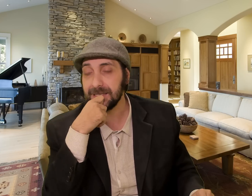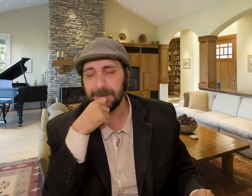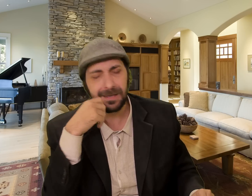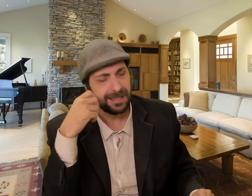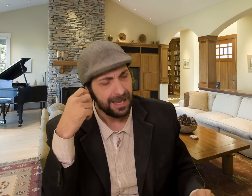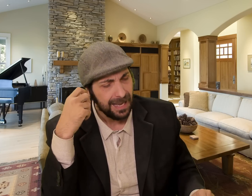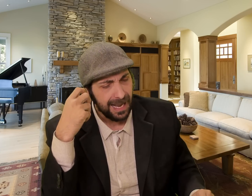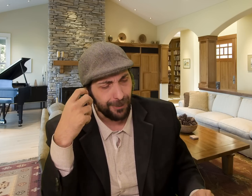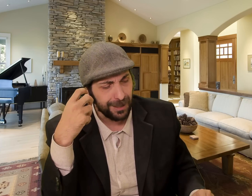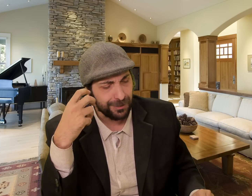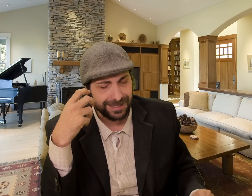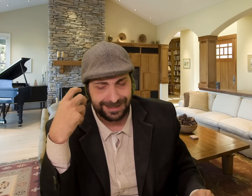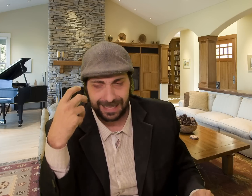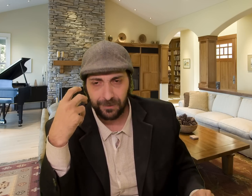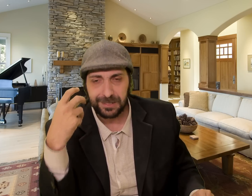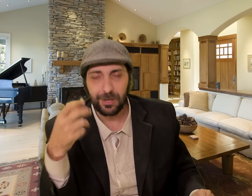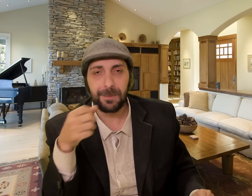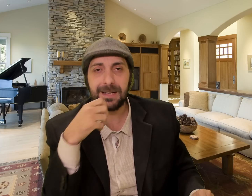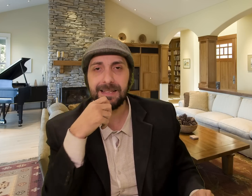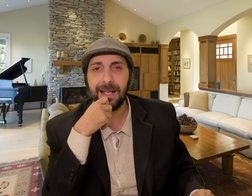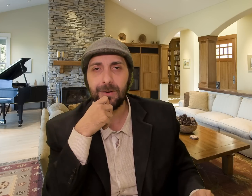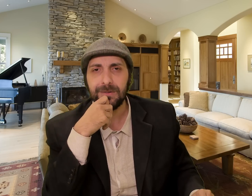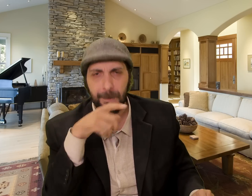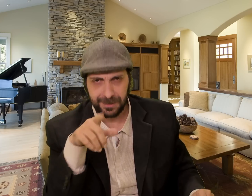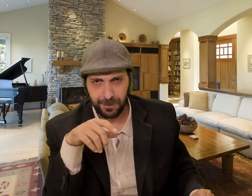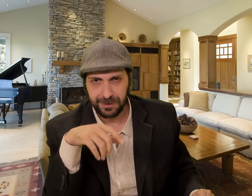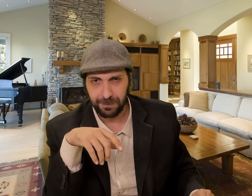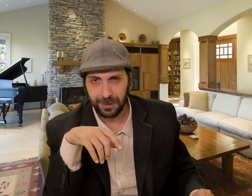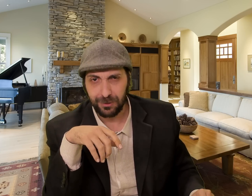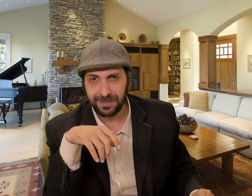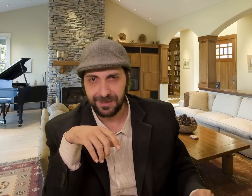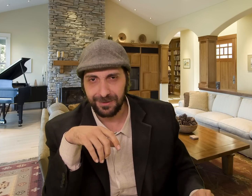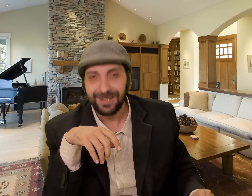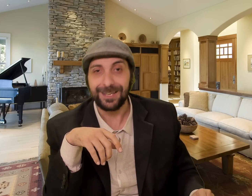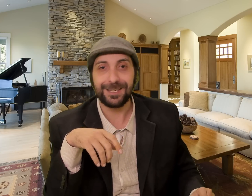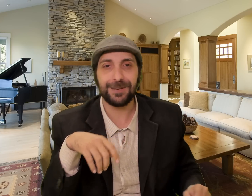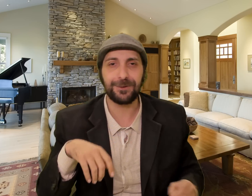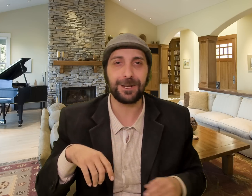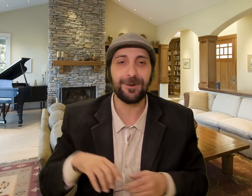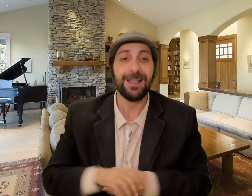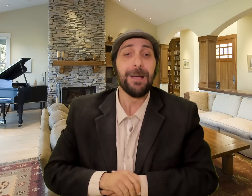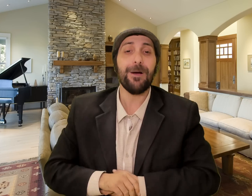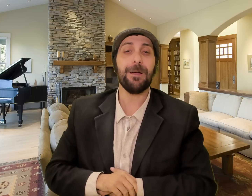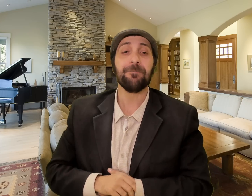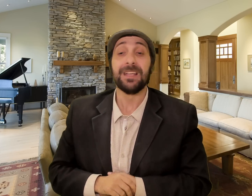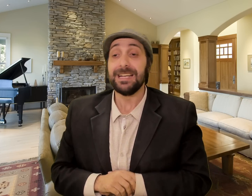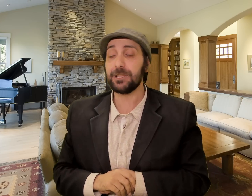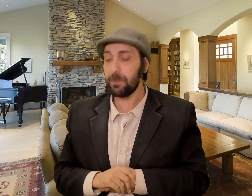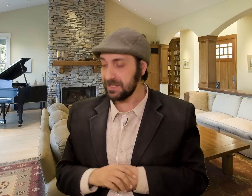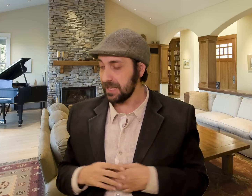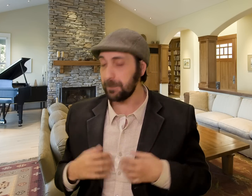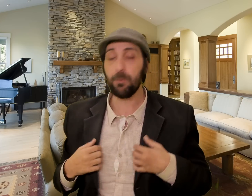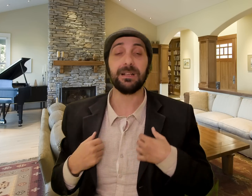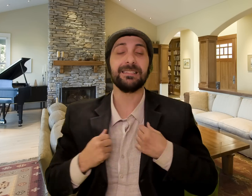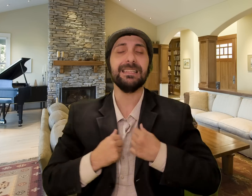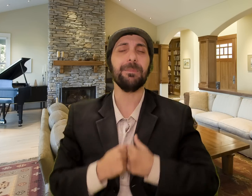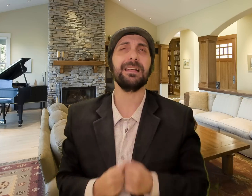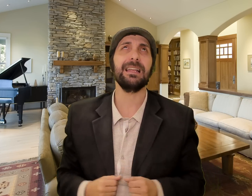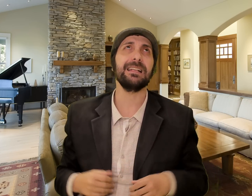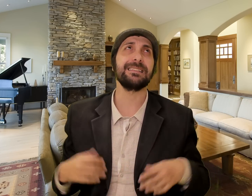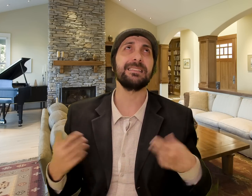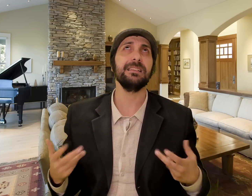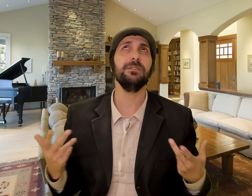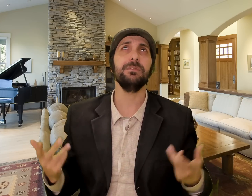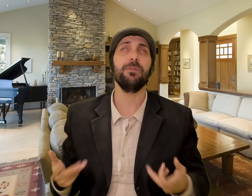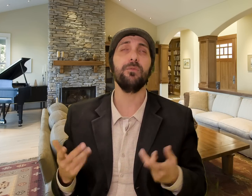isso alguma vez aqui mas é um negócio cada vez se torna mais real a peça presta atenção incrível né não é bem então o Presidente da República se